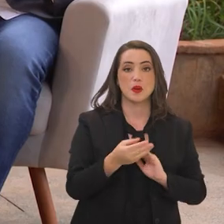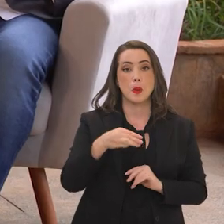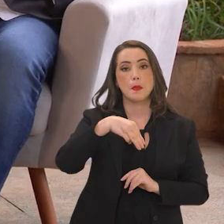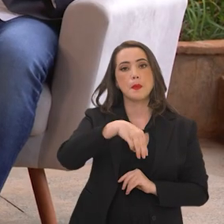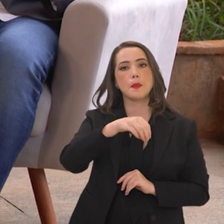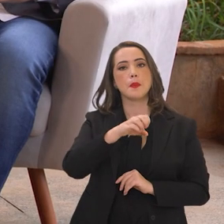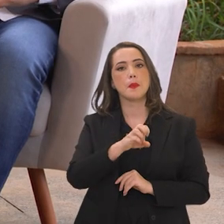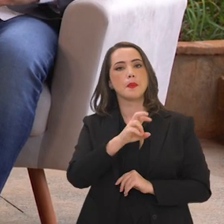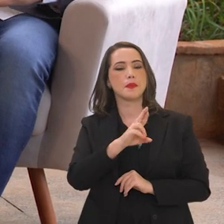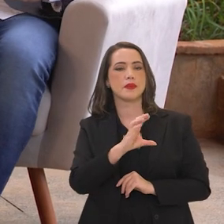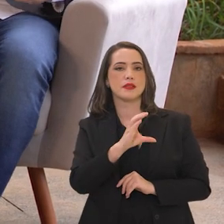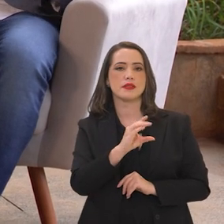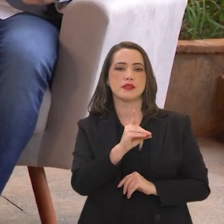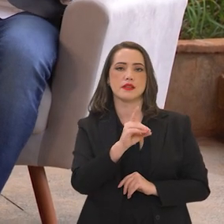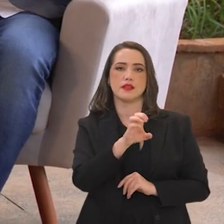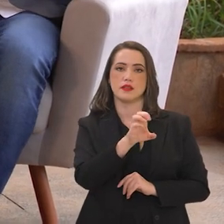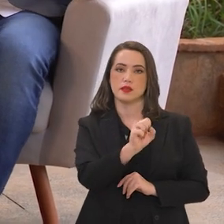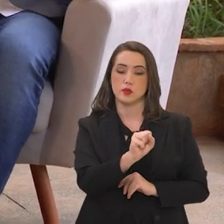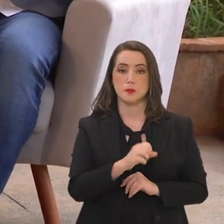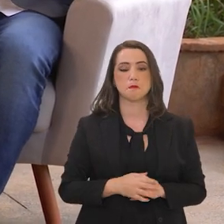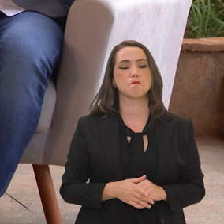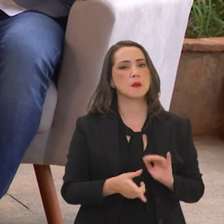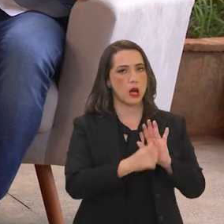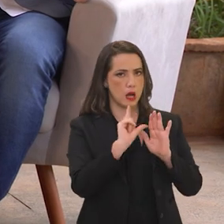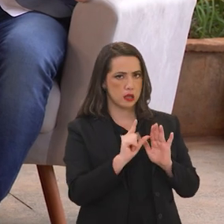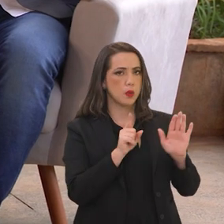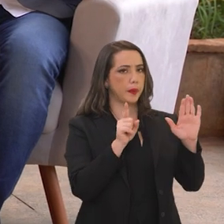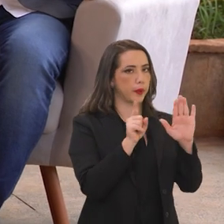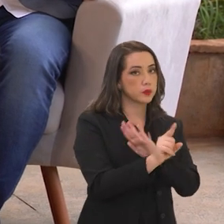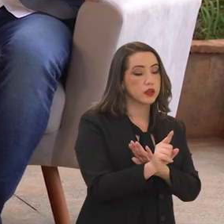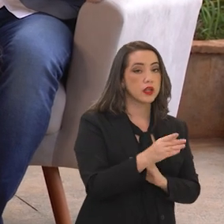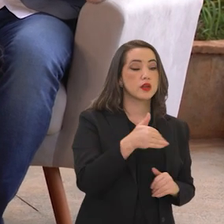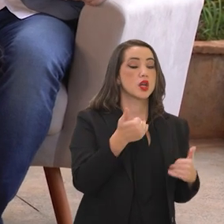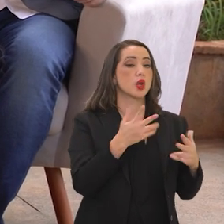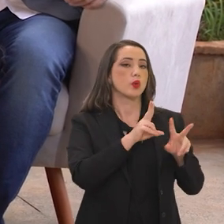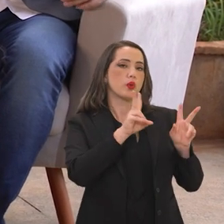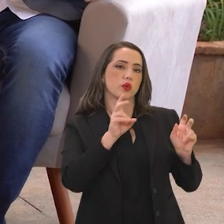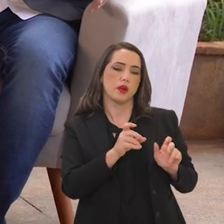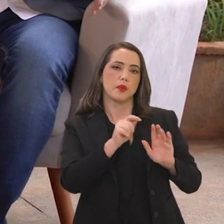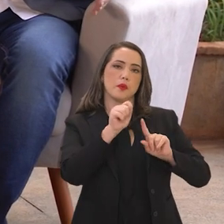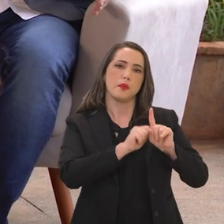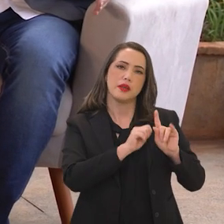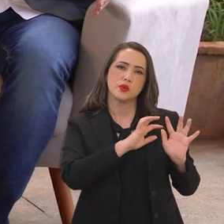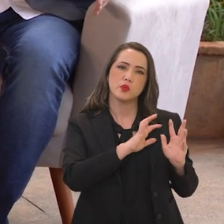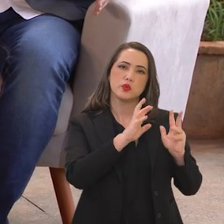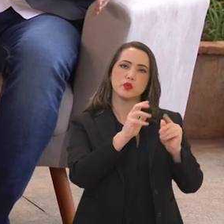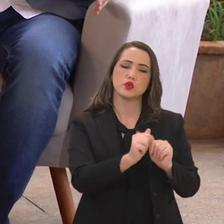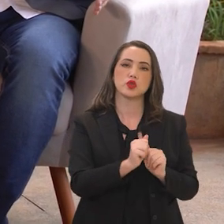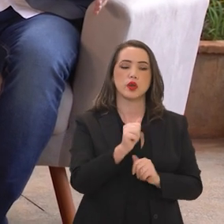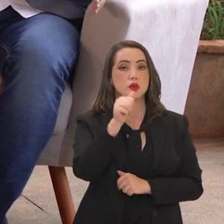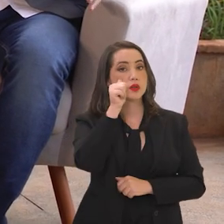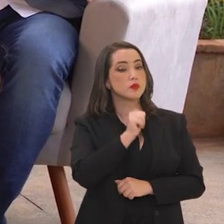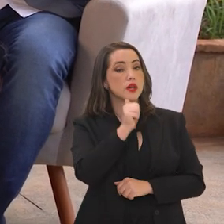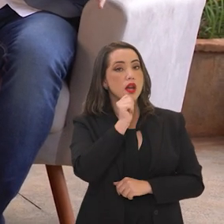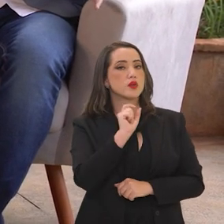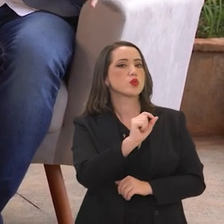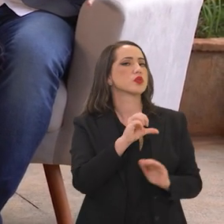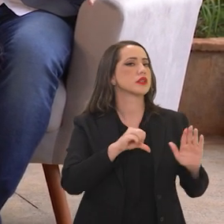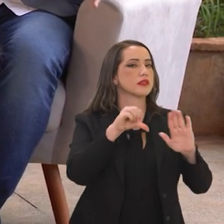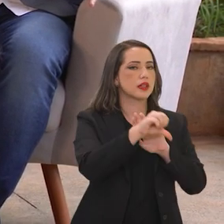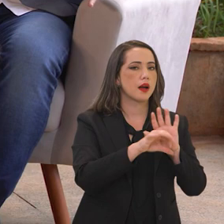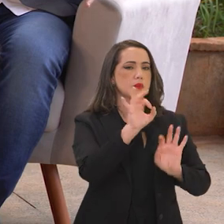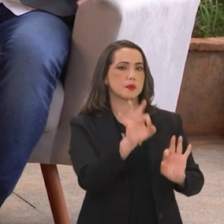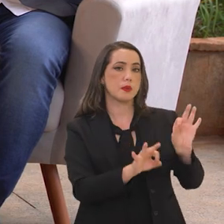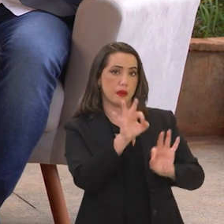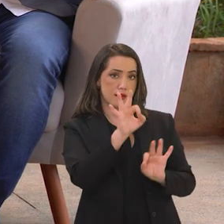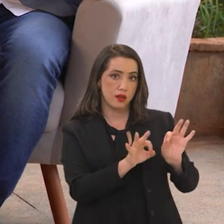Bustamante bom deixei no final do primeiro bloco A pergunta em relação ao mês internacional das mulheres O que que a